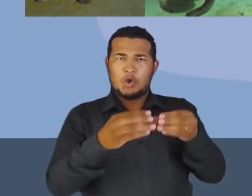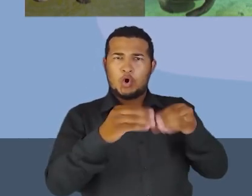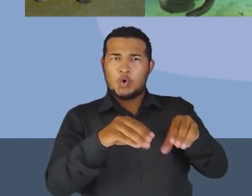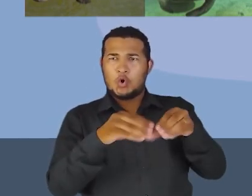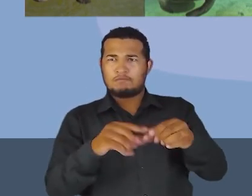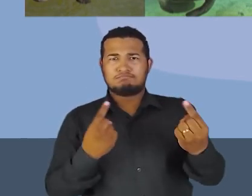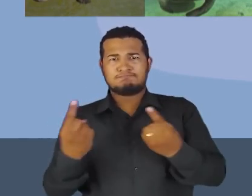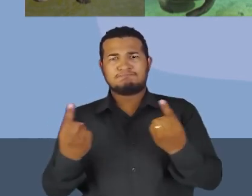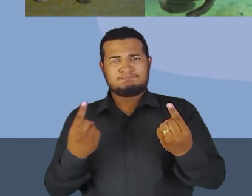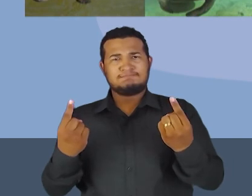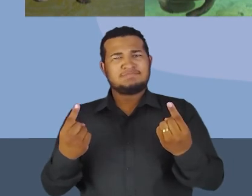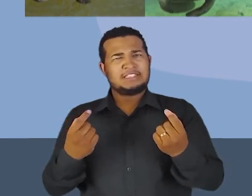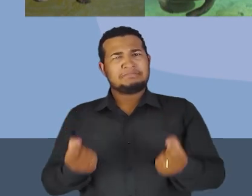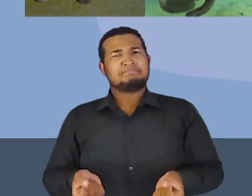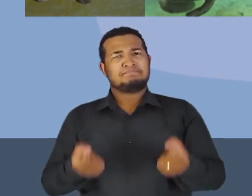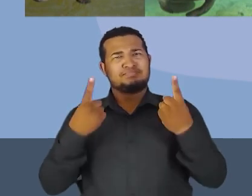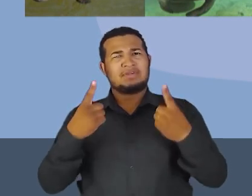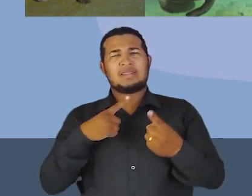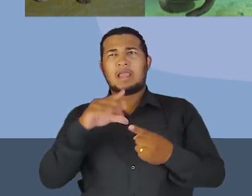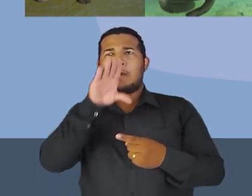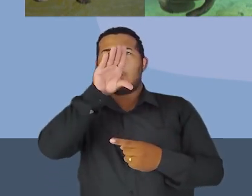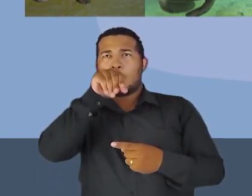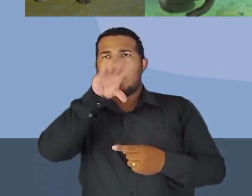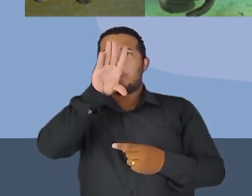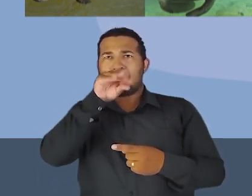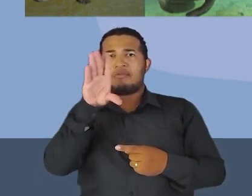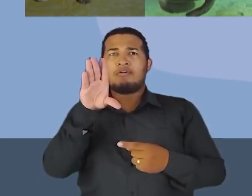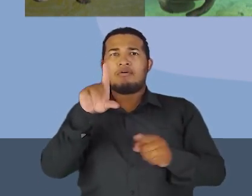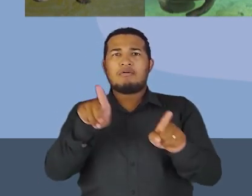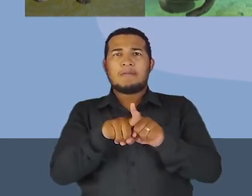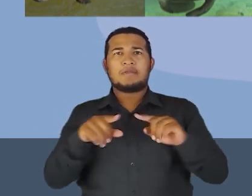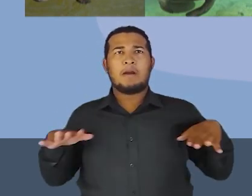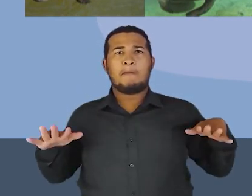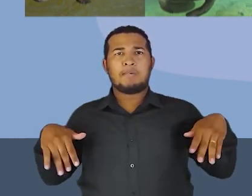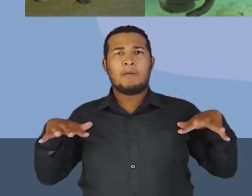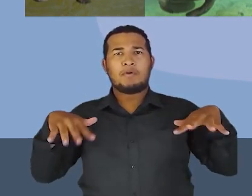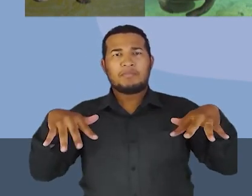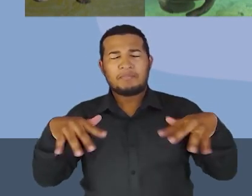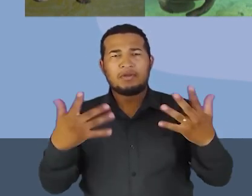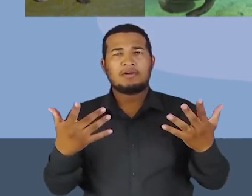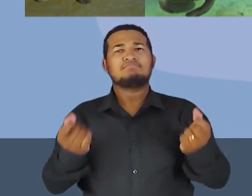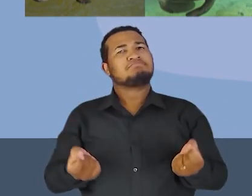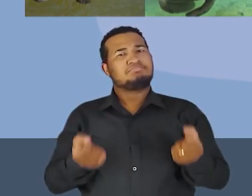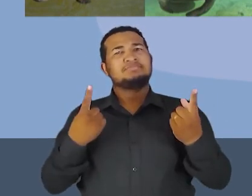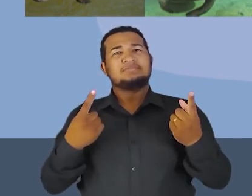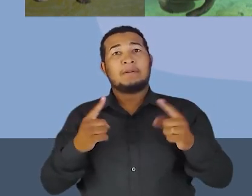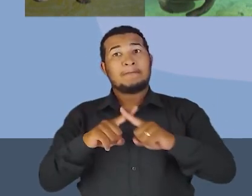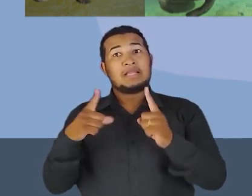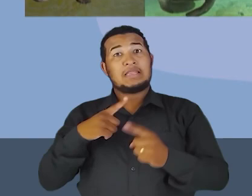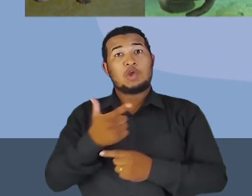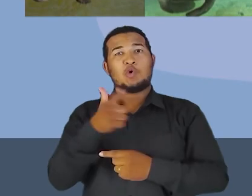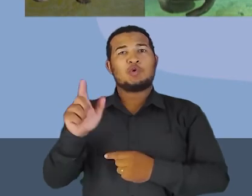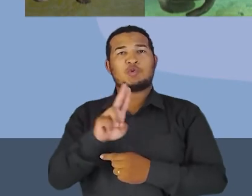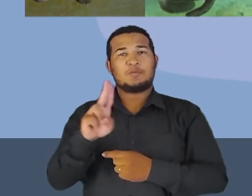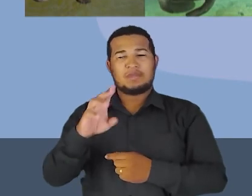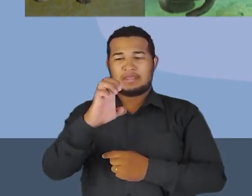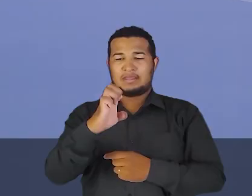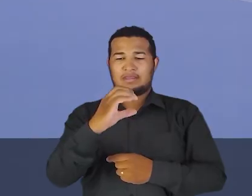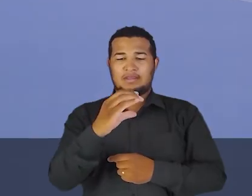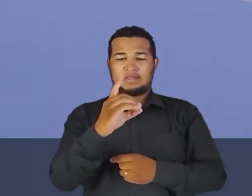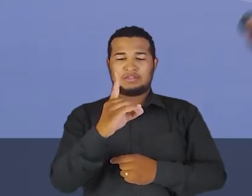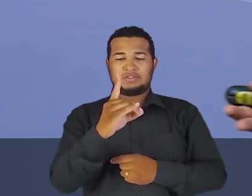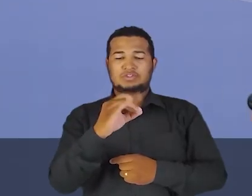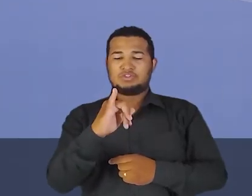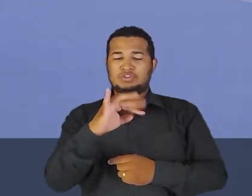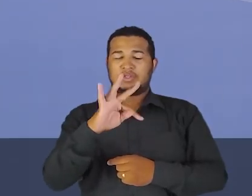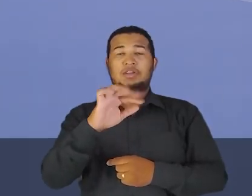pode ver na imagem, né? Ele tem bico, certo? Ele tem membranas interdigitais Mas existe um outro chamado de Echidna também, que vive